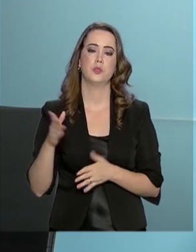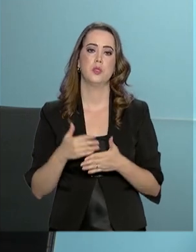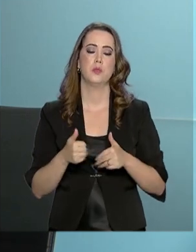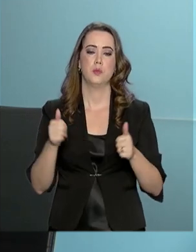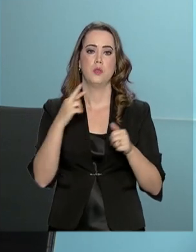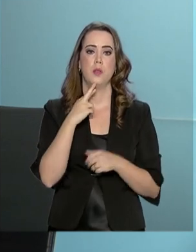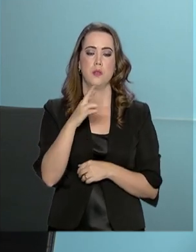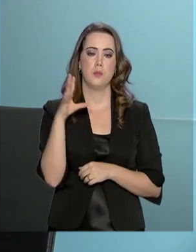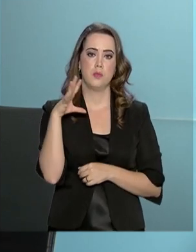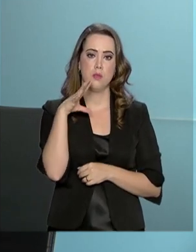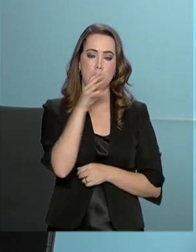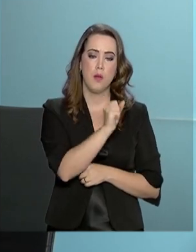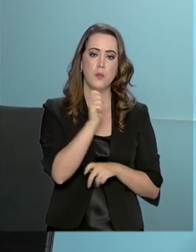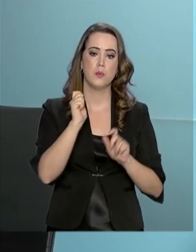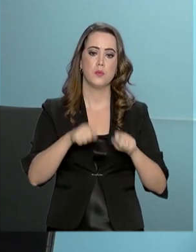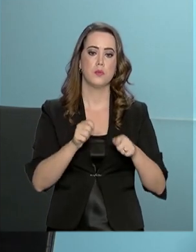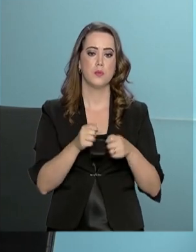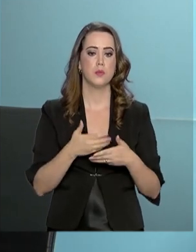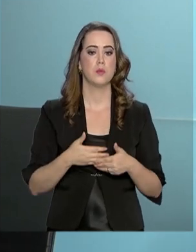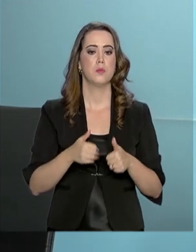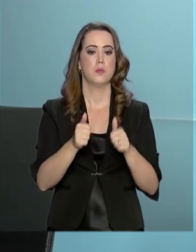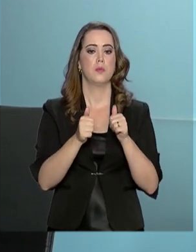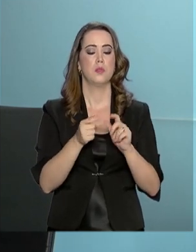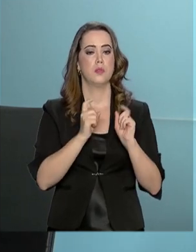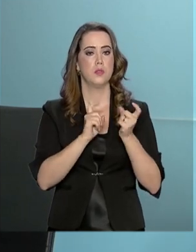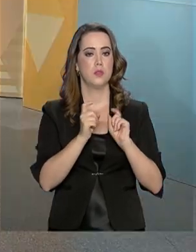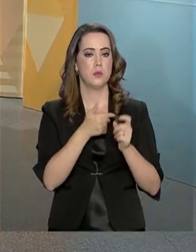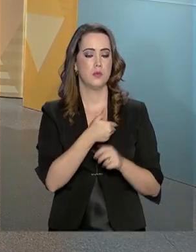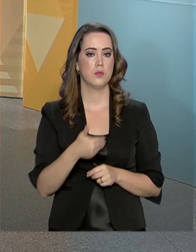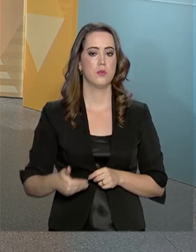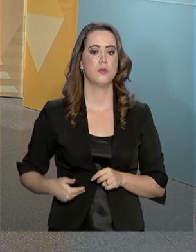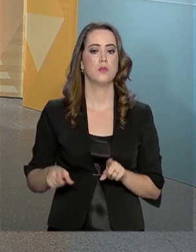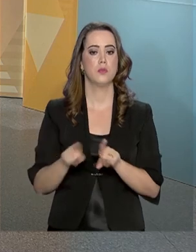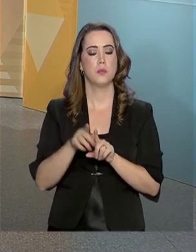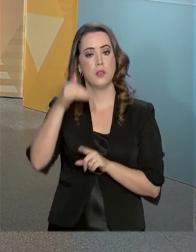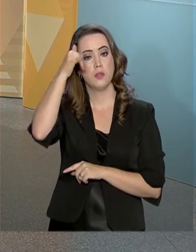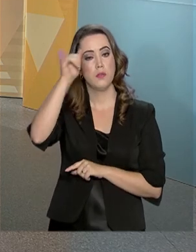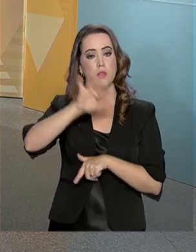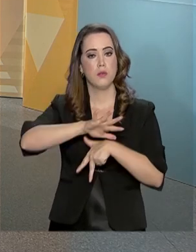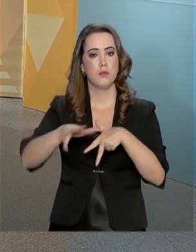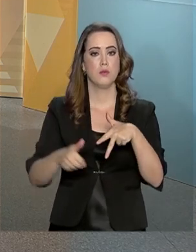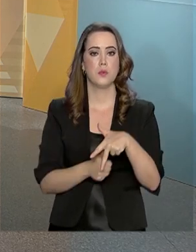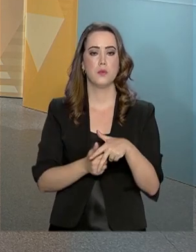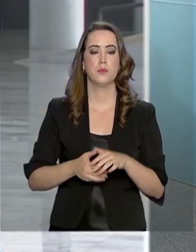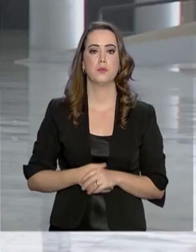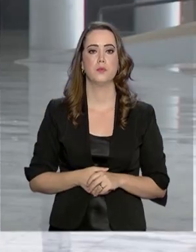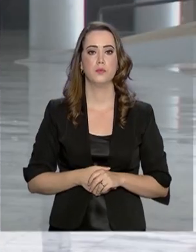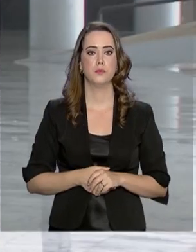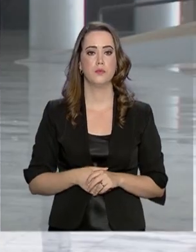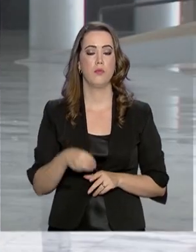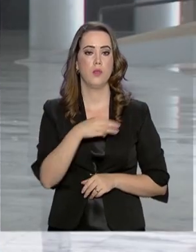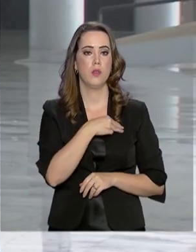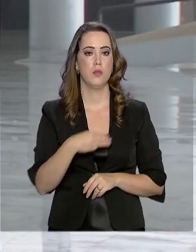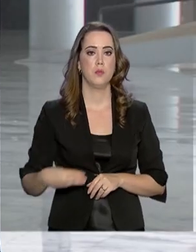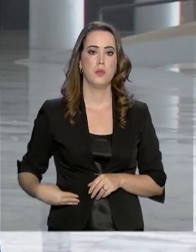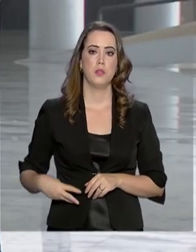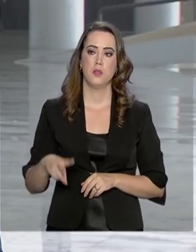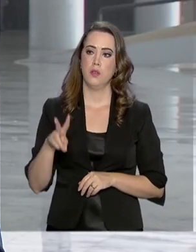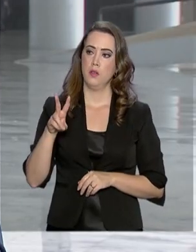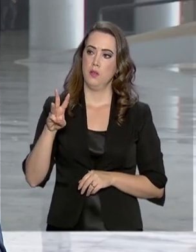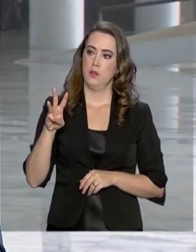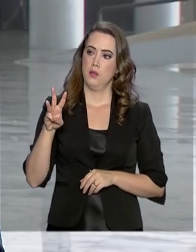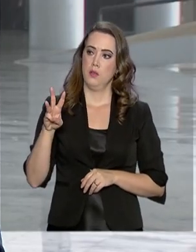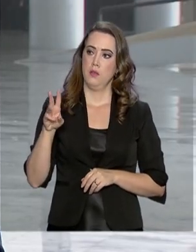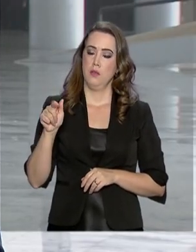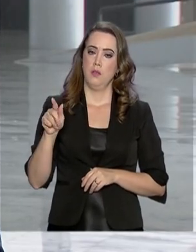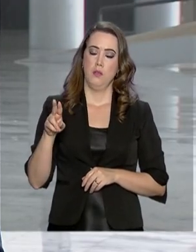possíveis e consiga tanto melhorar a gestão pública como prevenir a corrupção. O ministro Wagner Rosário também falou sobre a